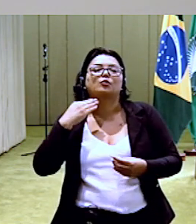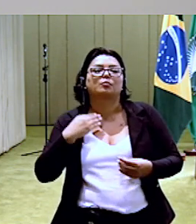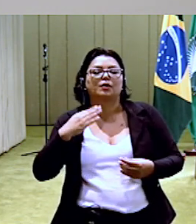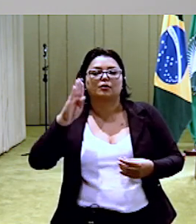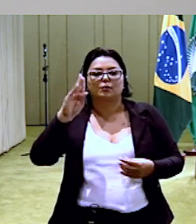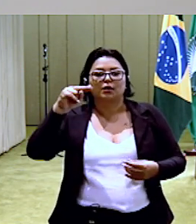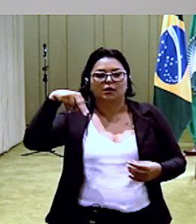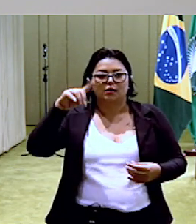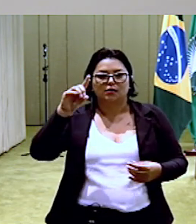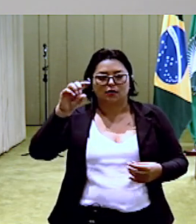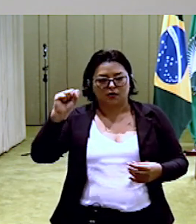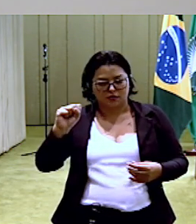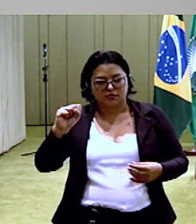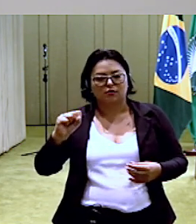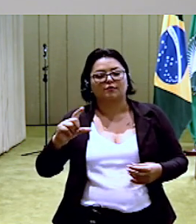Desenvolvimento, está vendo essa questão.